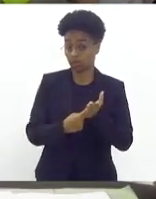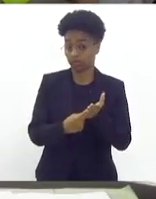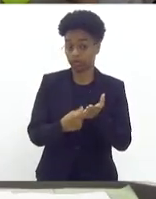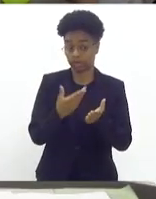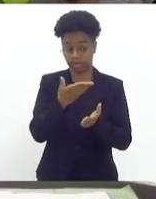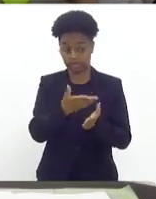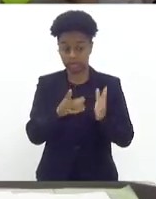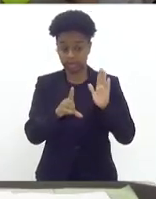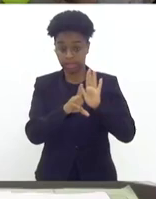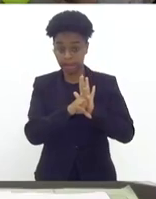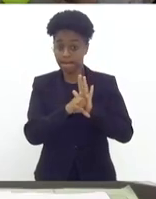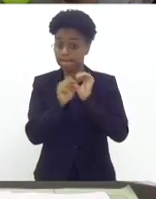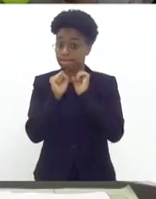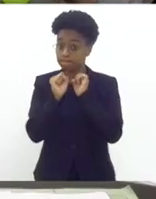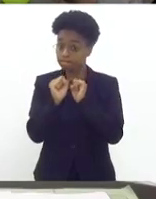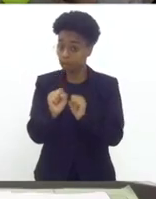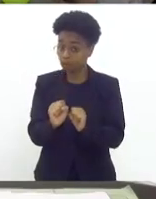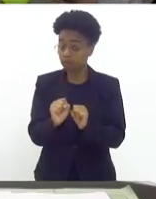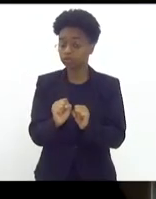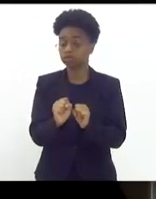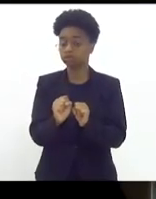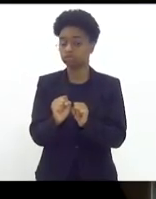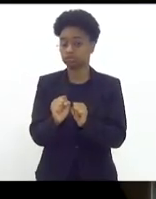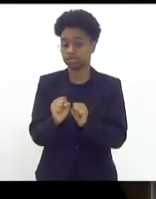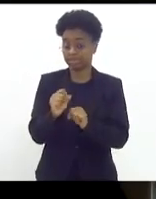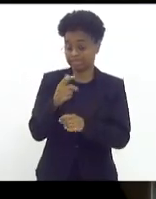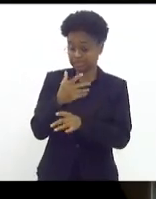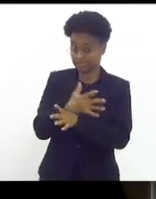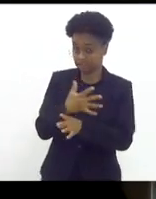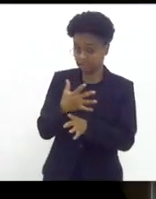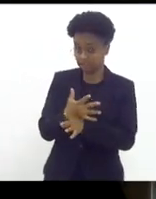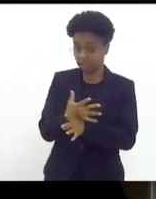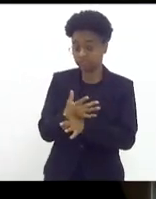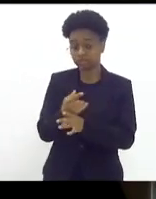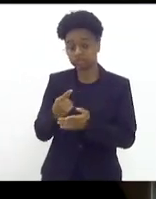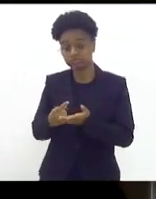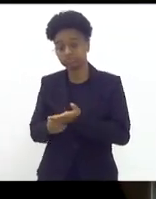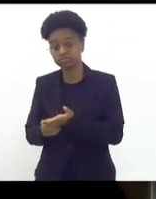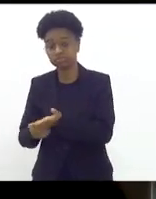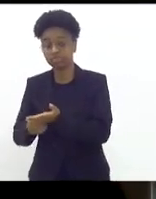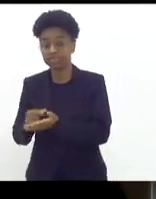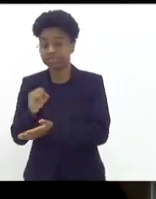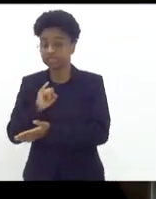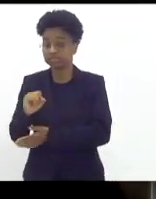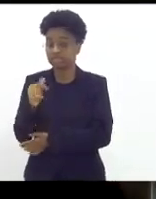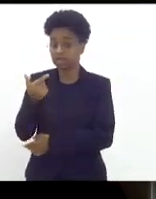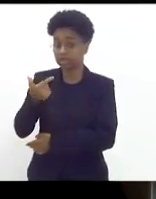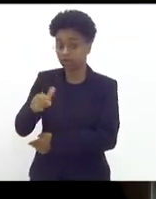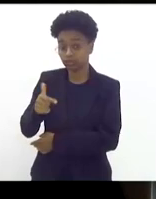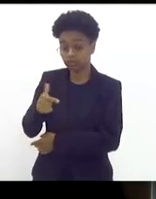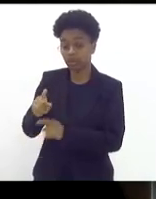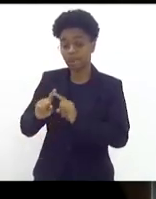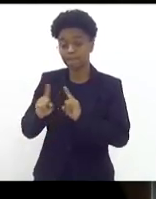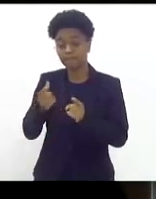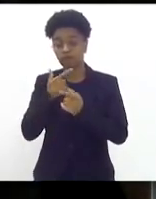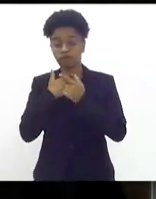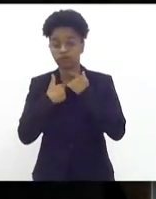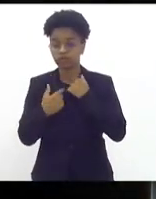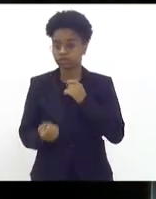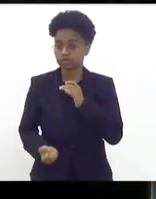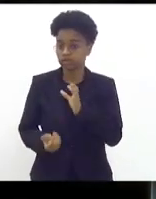lei poderão ser firmados com municípios que não possuam e queiram